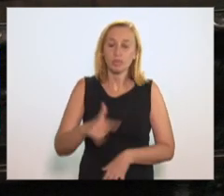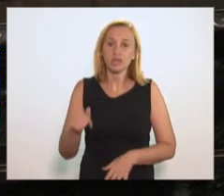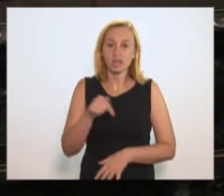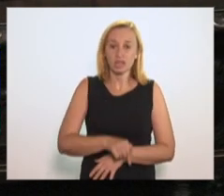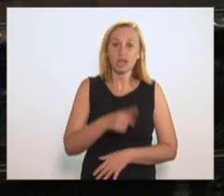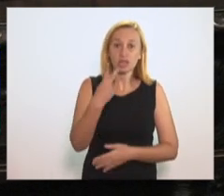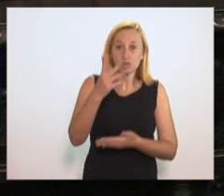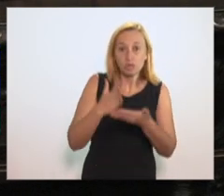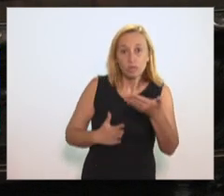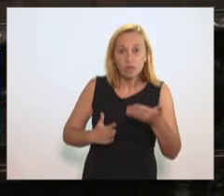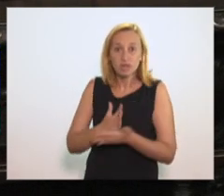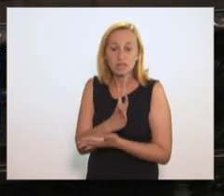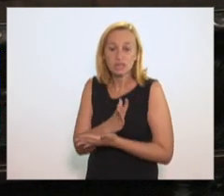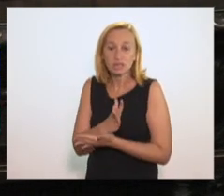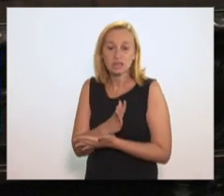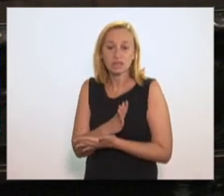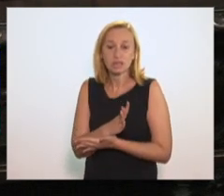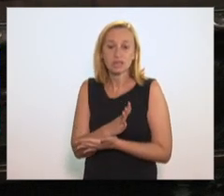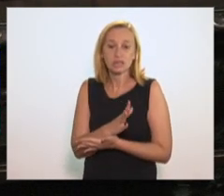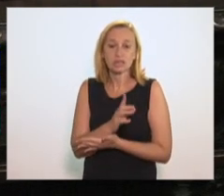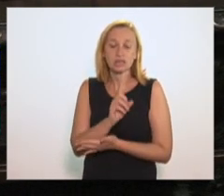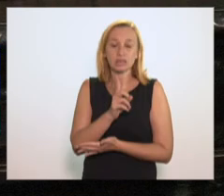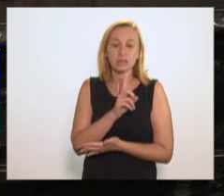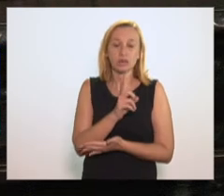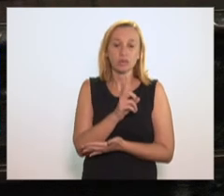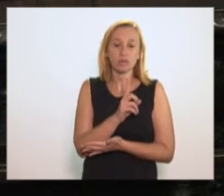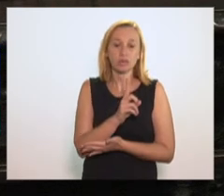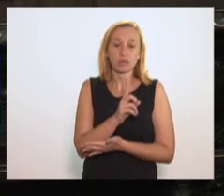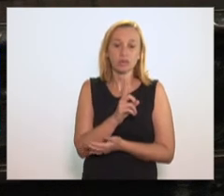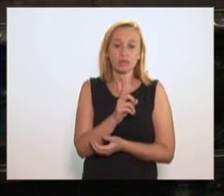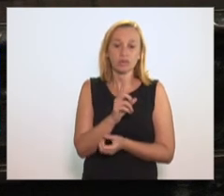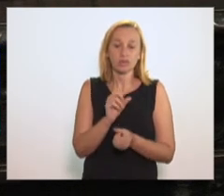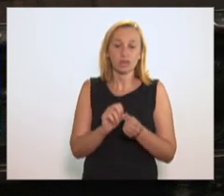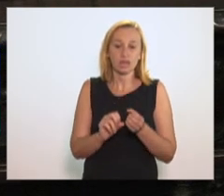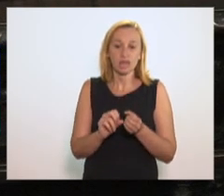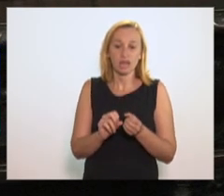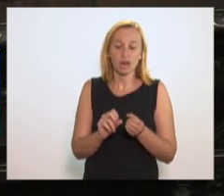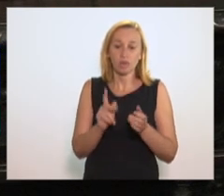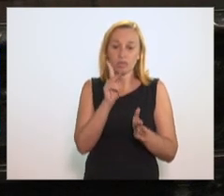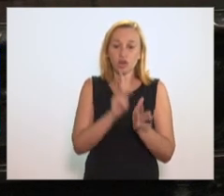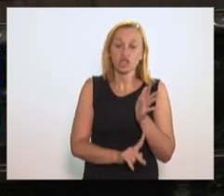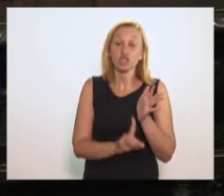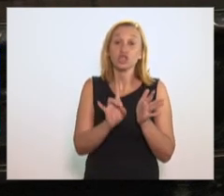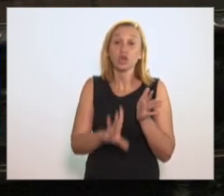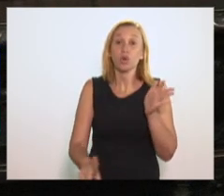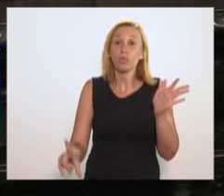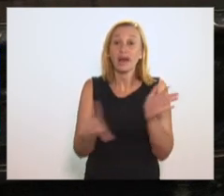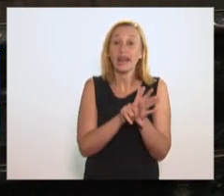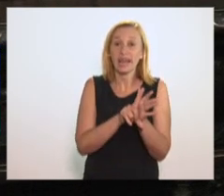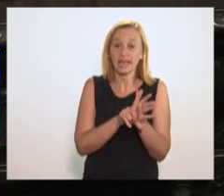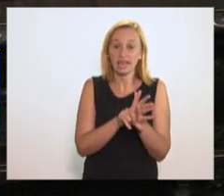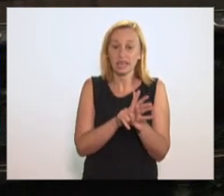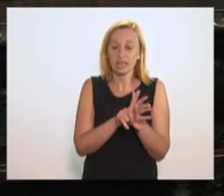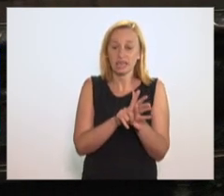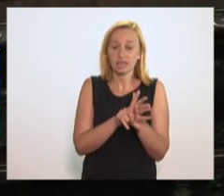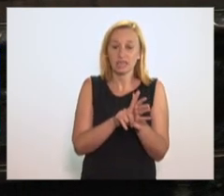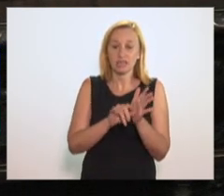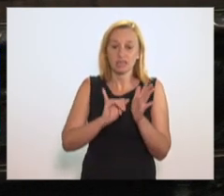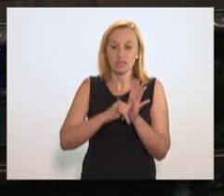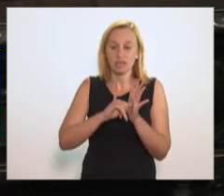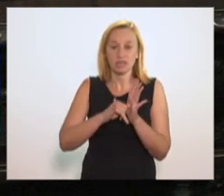sua aprovação não tornará esse projeto somente uma lei publicada de área oficial